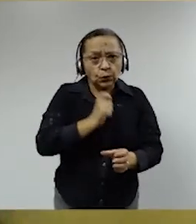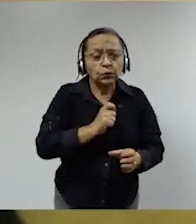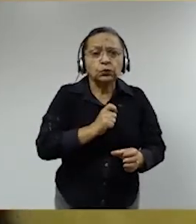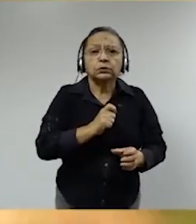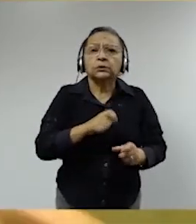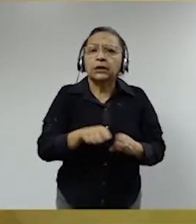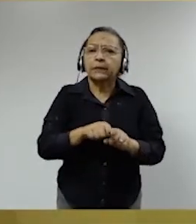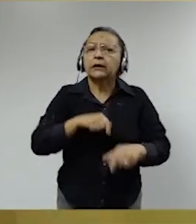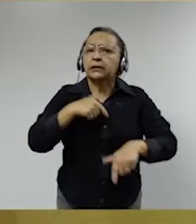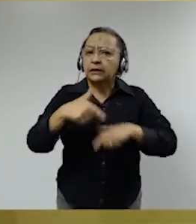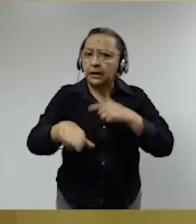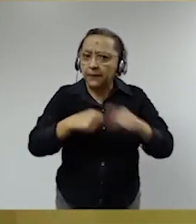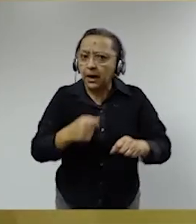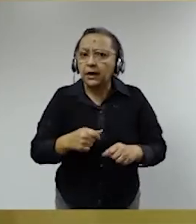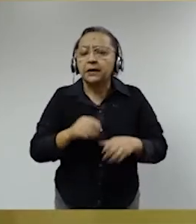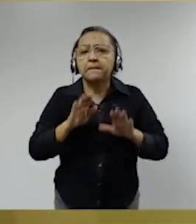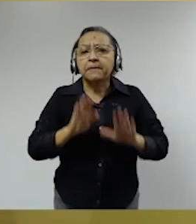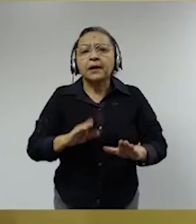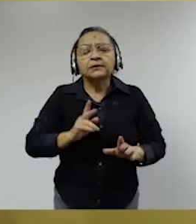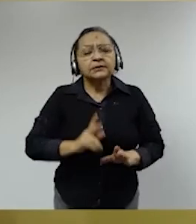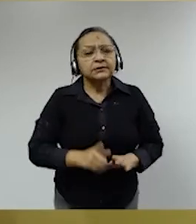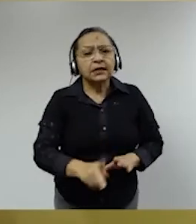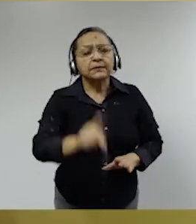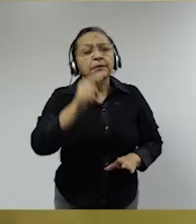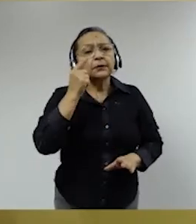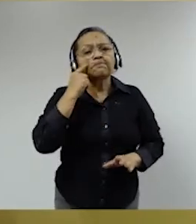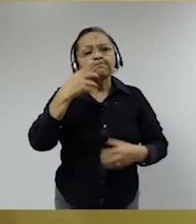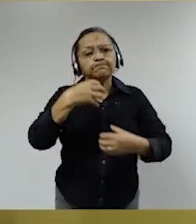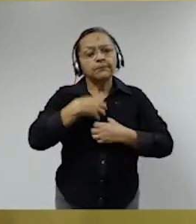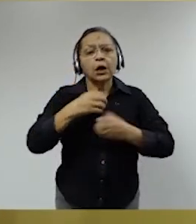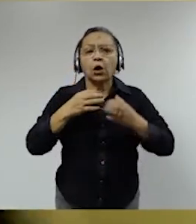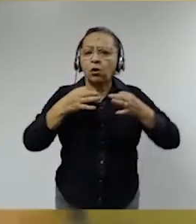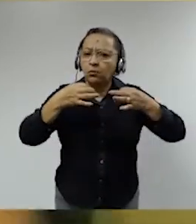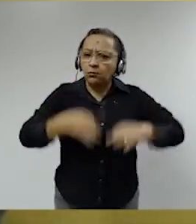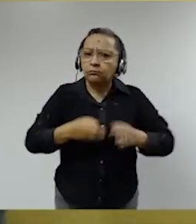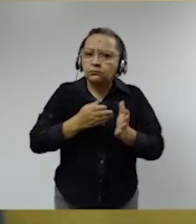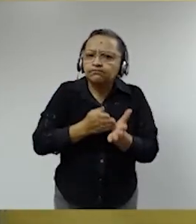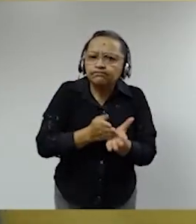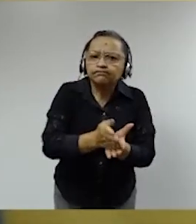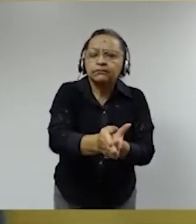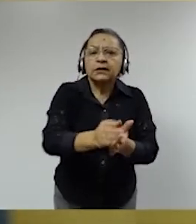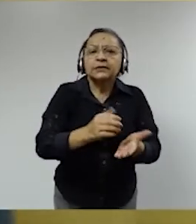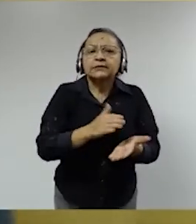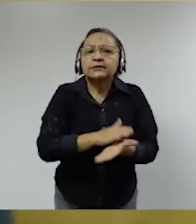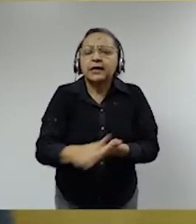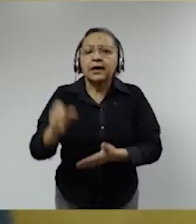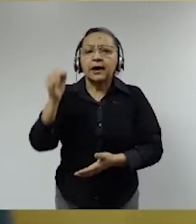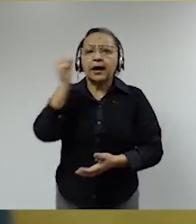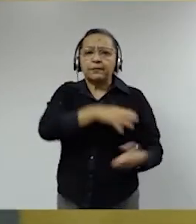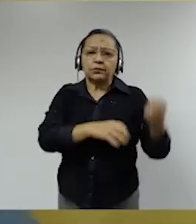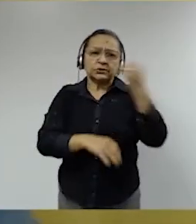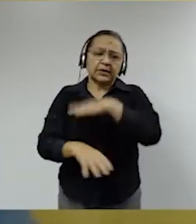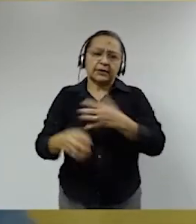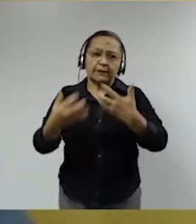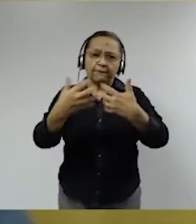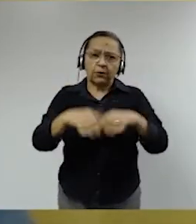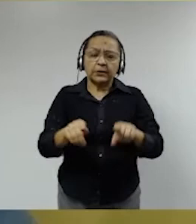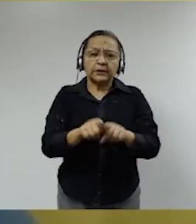executem seus fins, mas sempre de maneira correta, sem abusar da forma, sem prejudicar a livre concorrência.